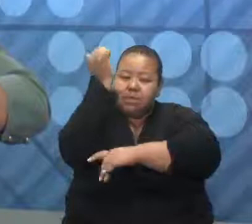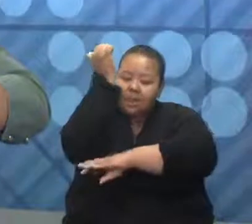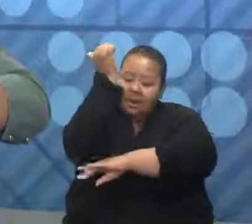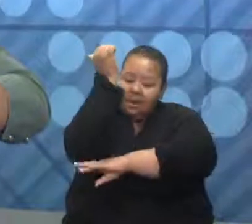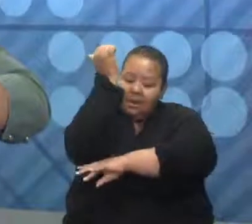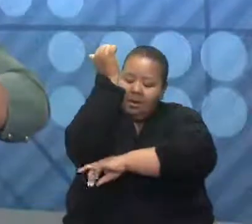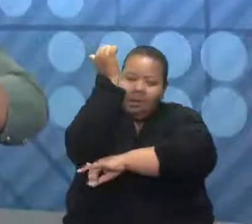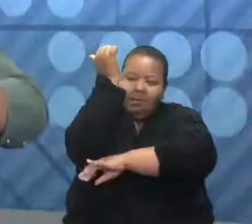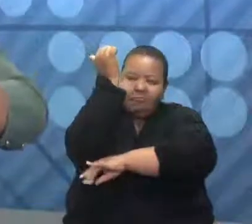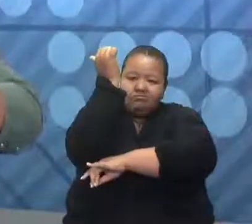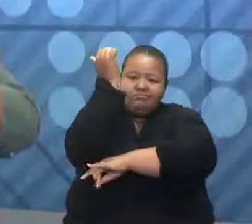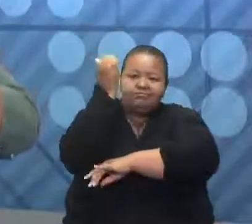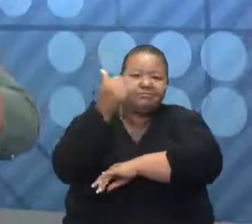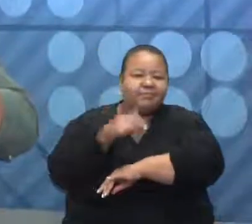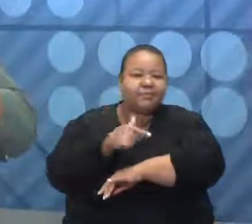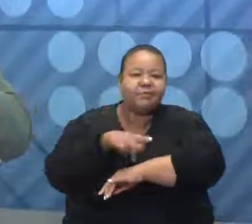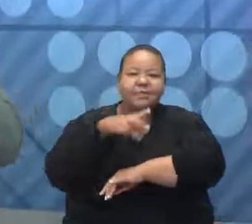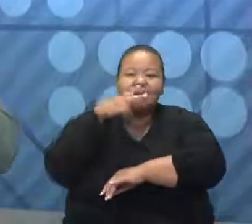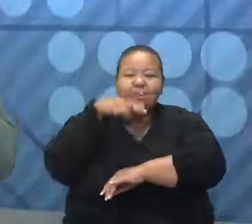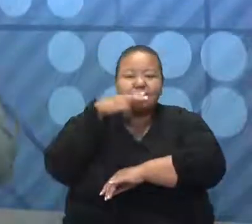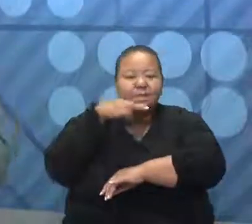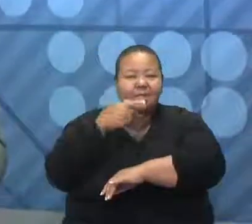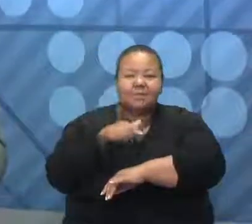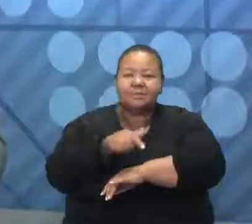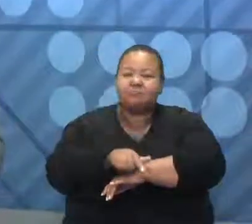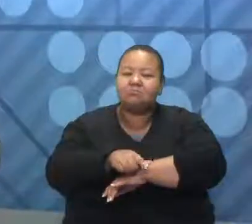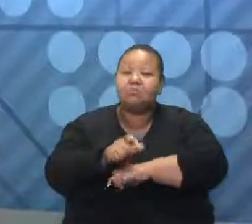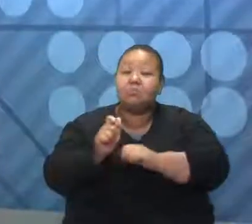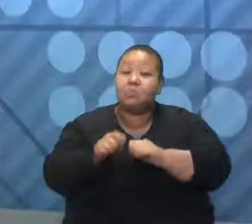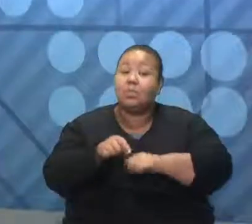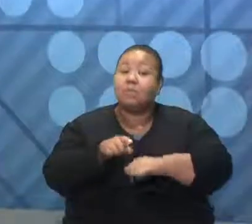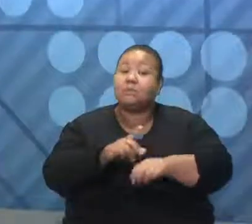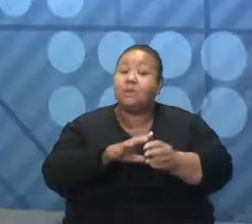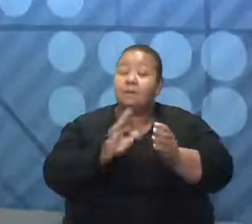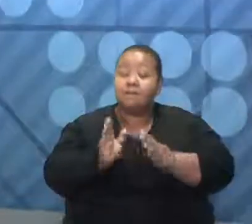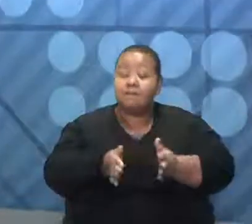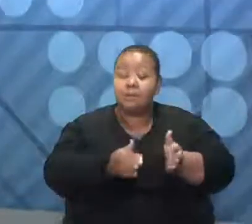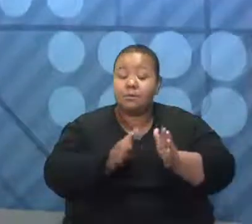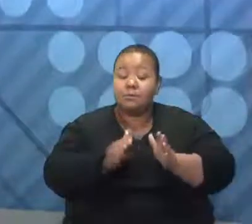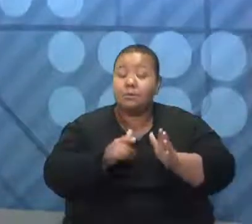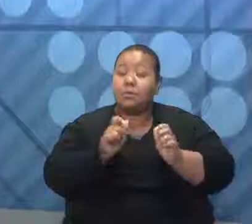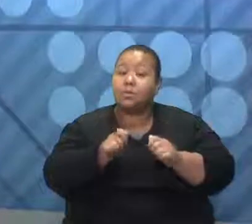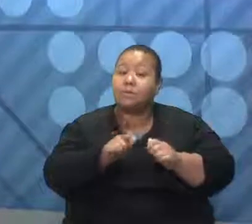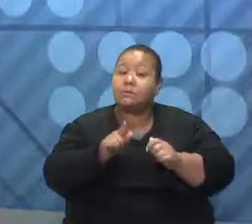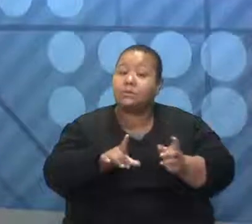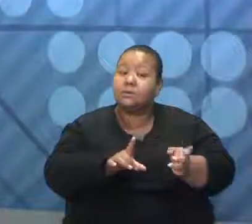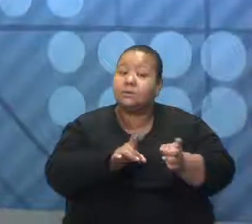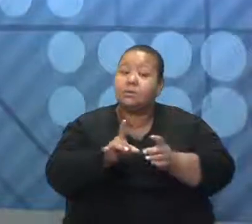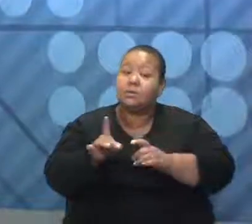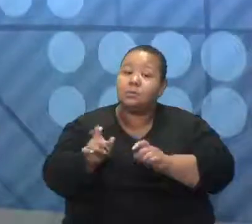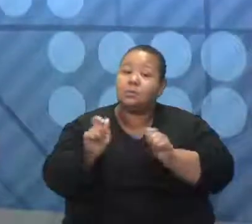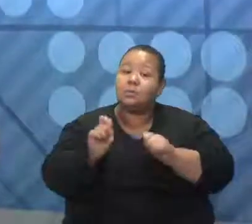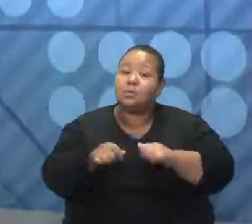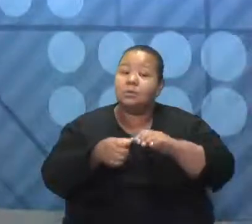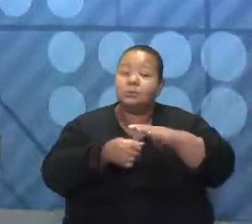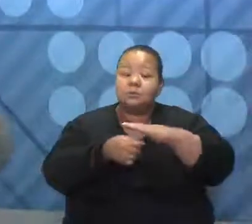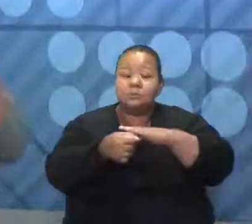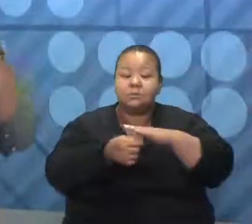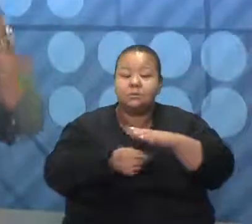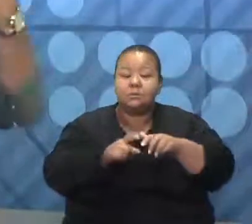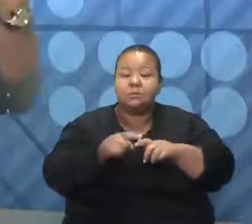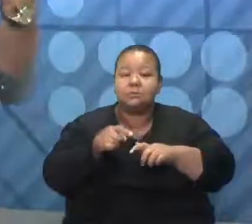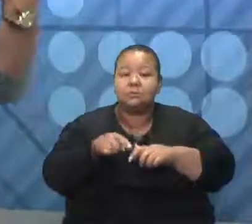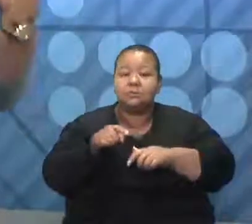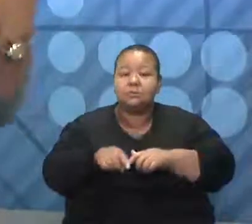nutriente necessário. Que pode ser o quê? Pode ser minha área de produção, pode ser a minha comercial, pode ser a minha área mercadológica, mas